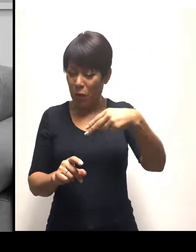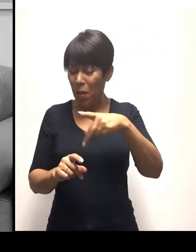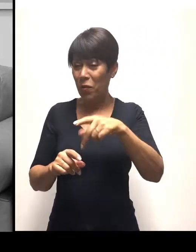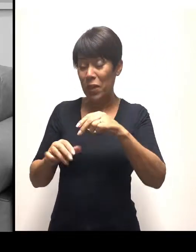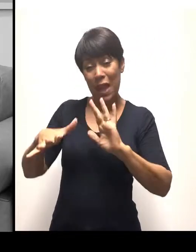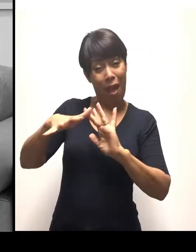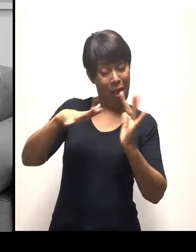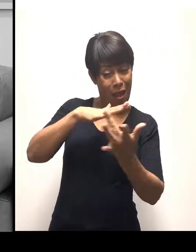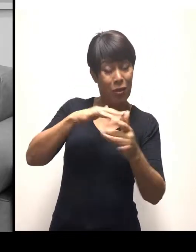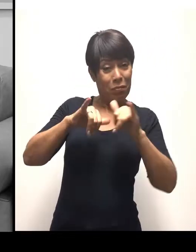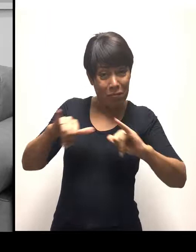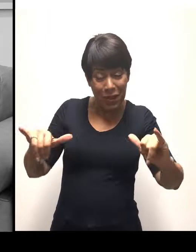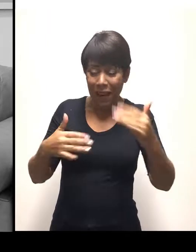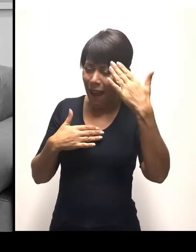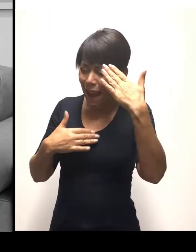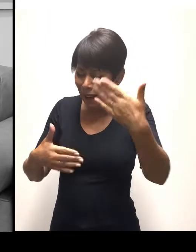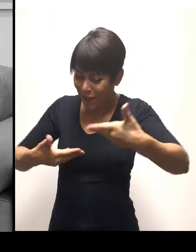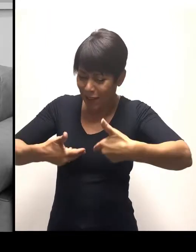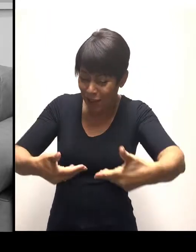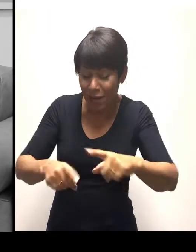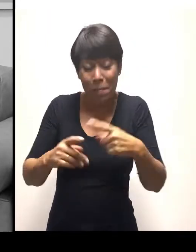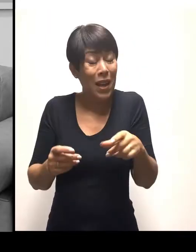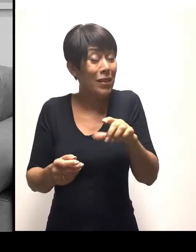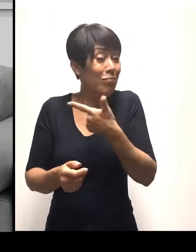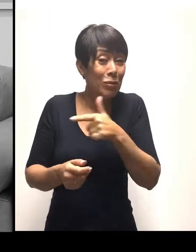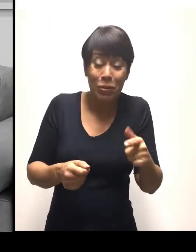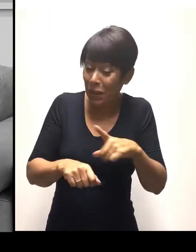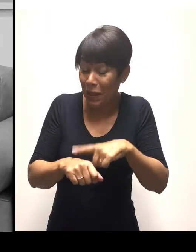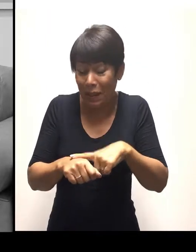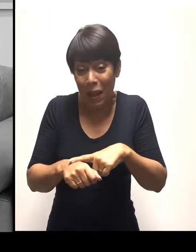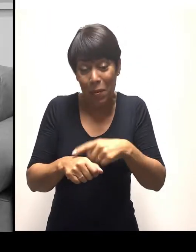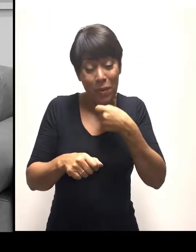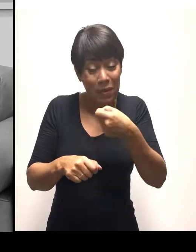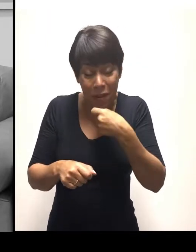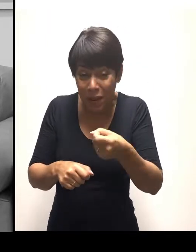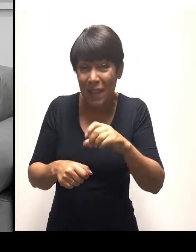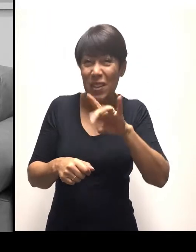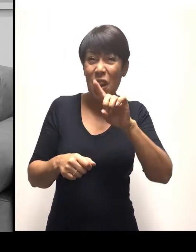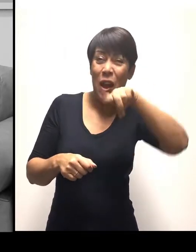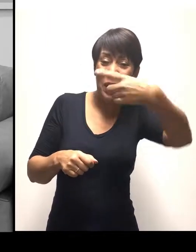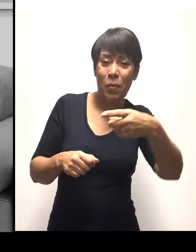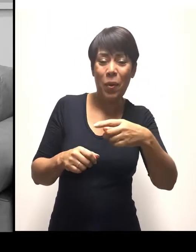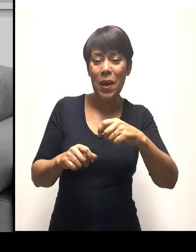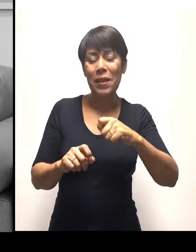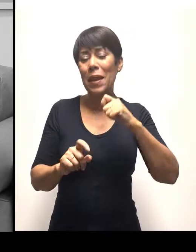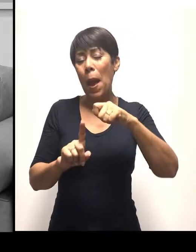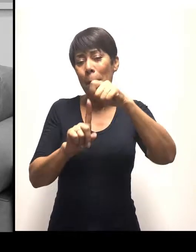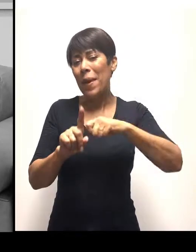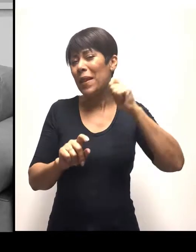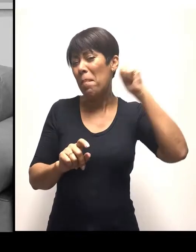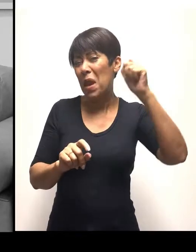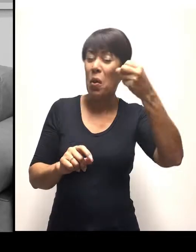nas redes sociais, que agradecia a todos os convites, mas que só ia ter espaço na agenda, se eu não me engano, depois de abril ou maio de